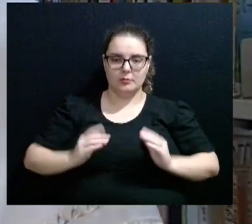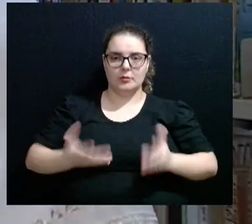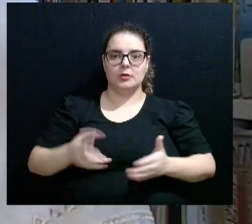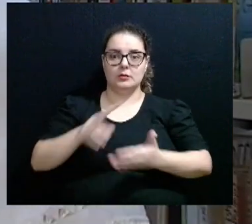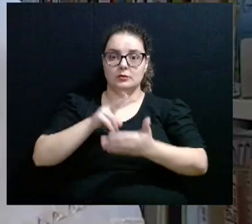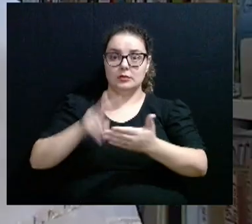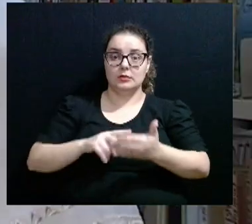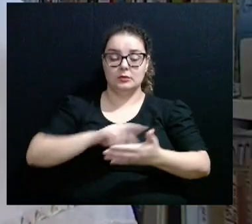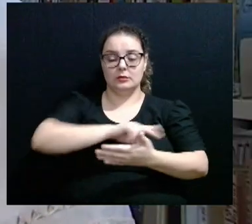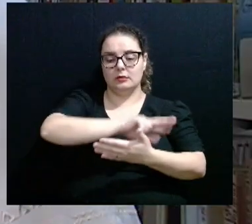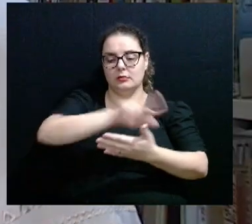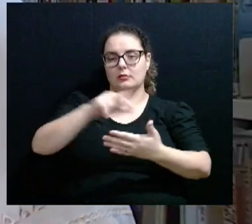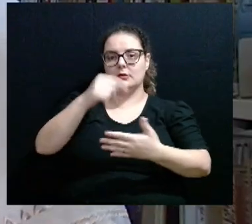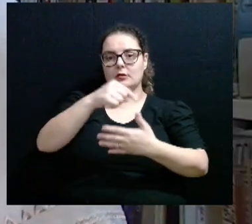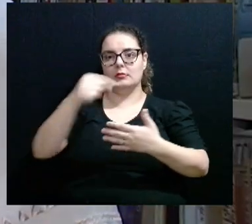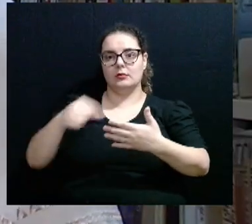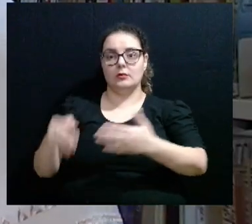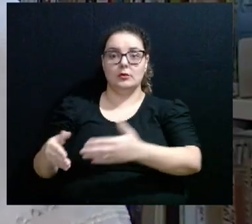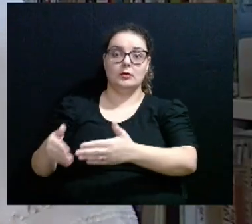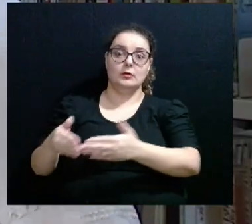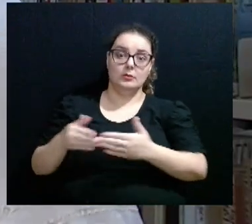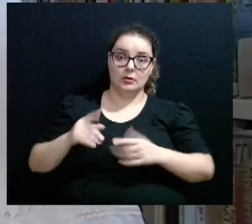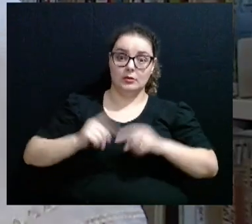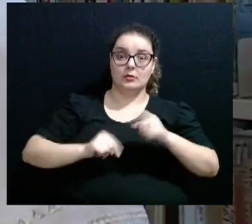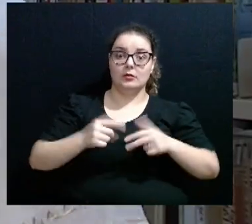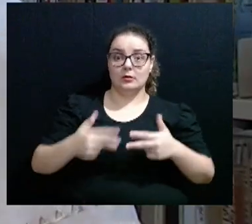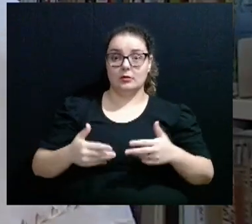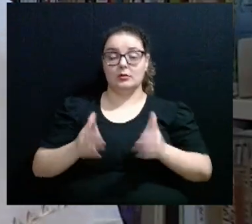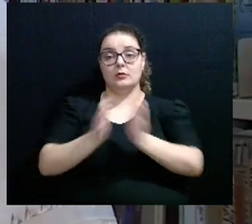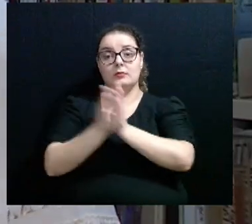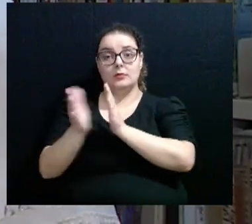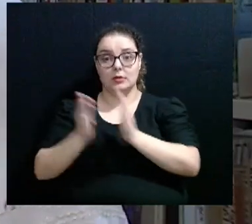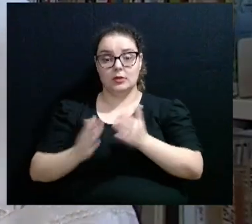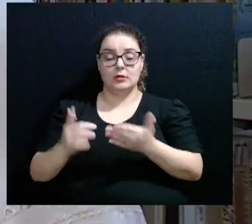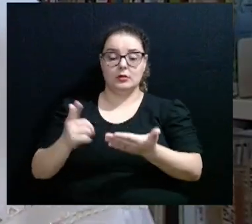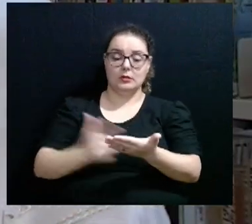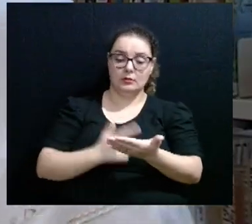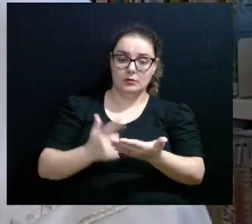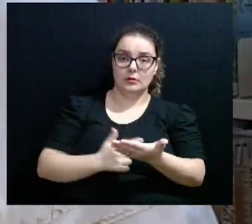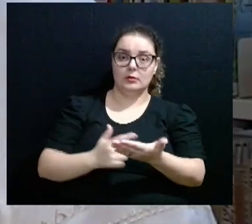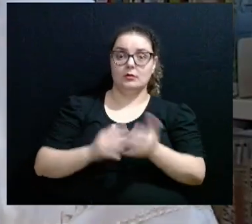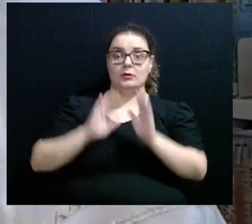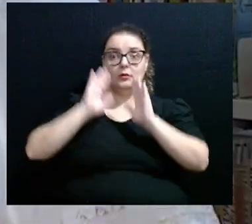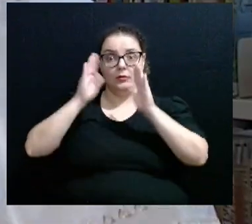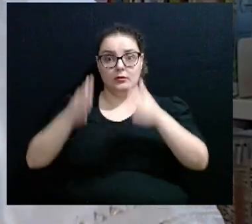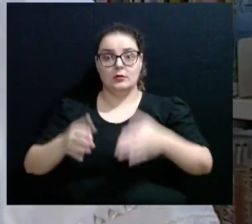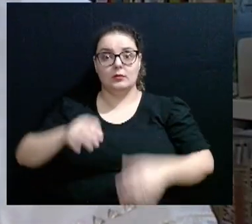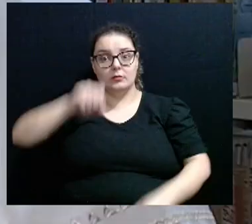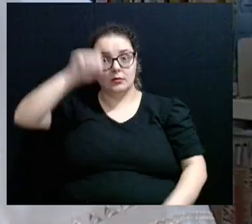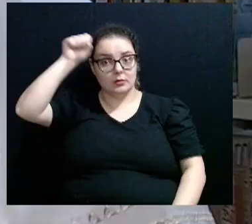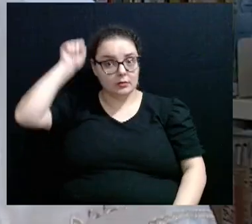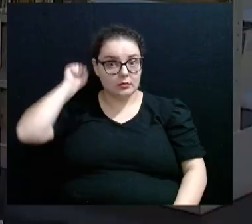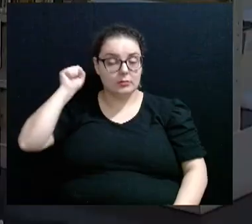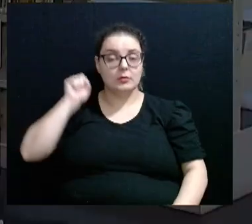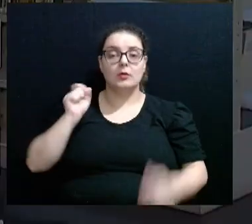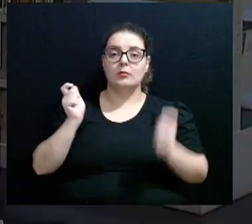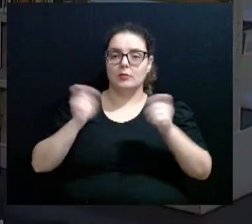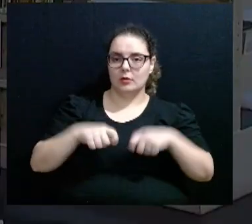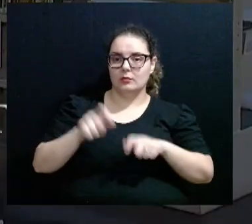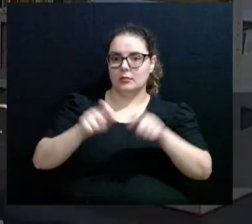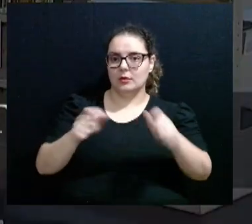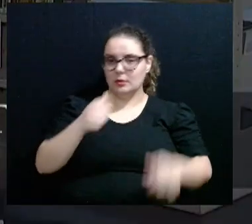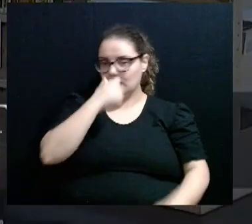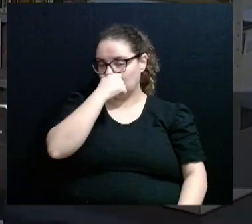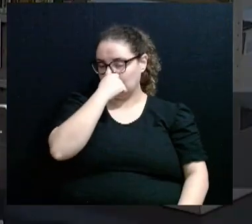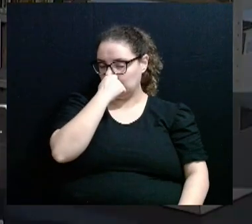que o empréstimo desse material da biblioteca, dessa literatura voltada para o vestibular, ele possibilita para as pessoas. E para